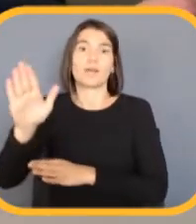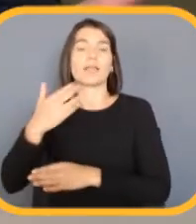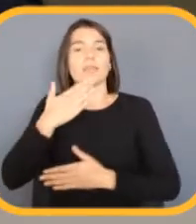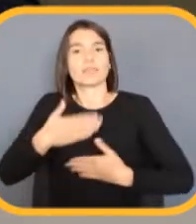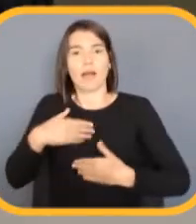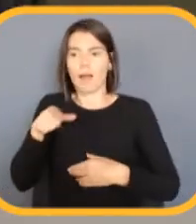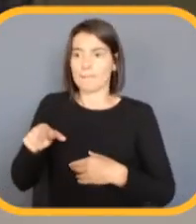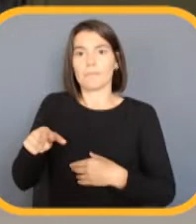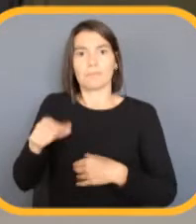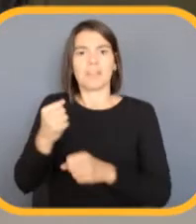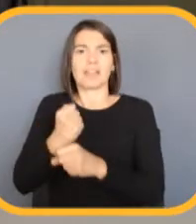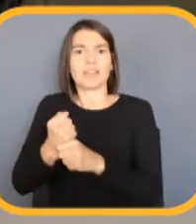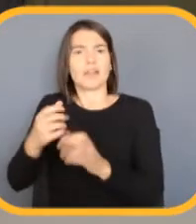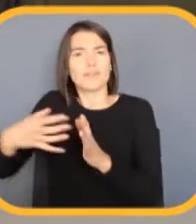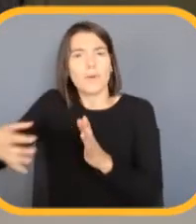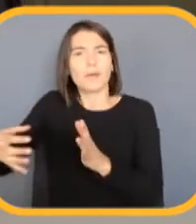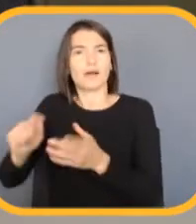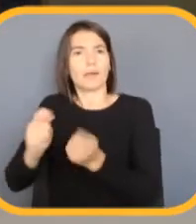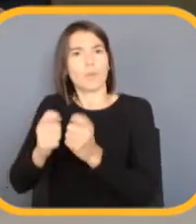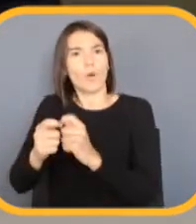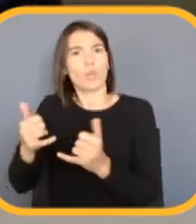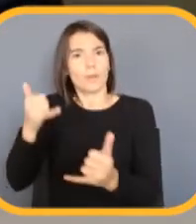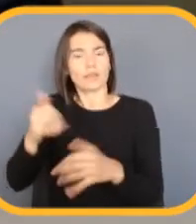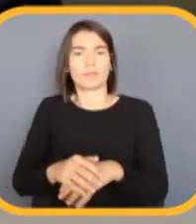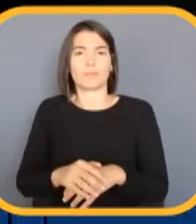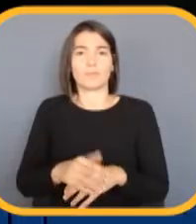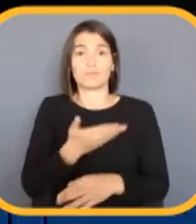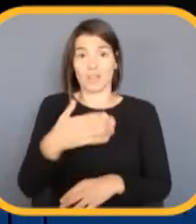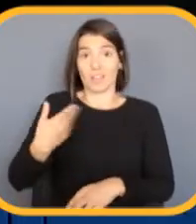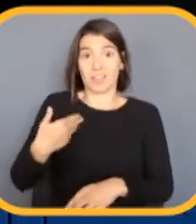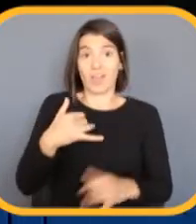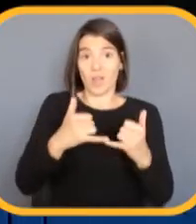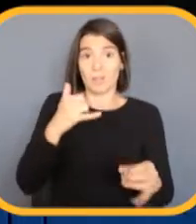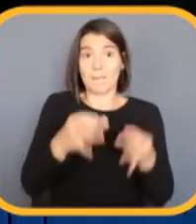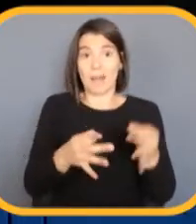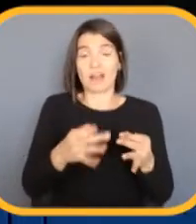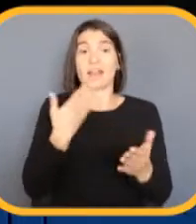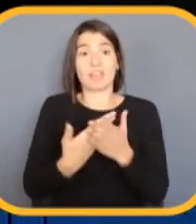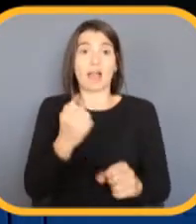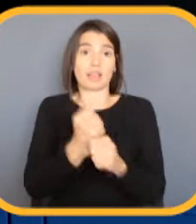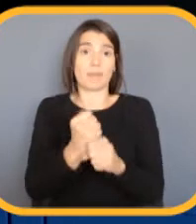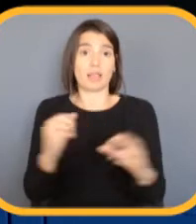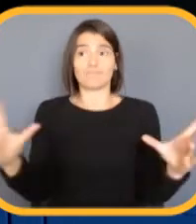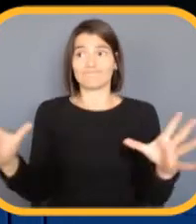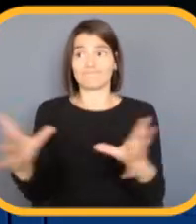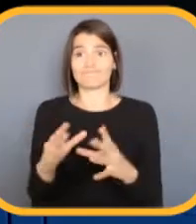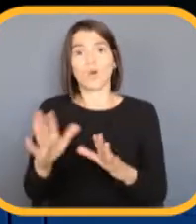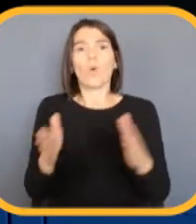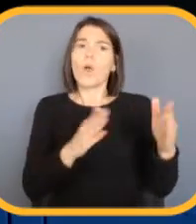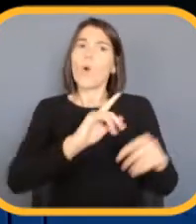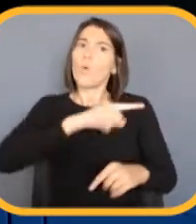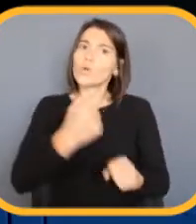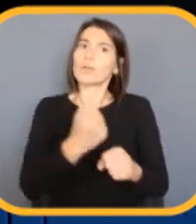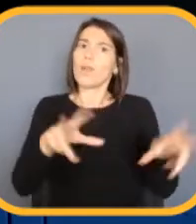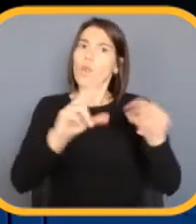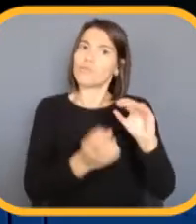tecnologia aumenta, né, permite-nos automatizar tarefas cada vez mais complexas. Se há algum receio às vezes que a automação venha destruir postos de trabalho, é verdade,